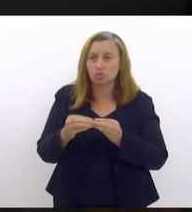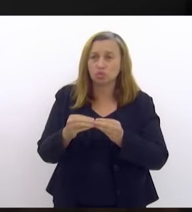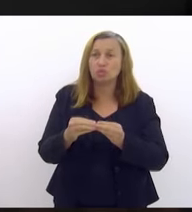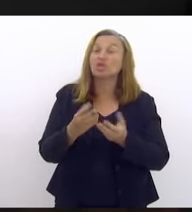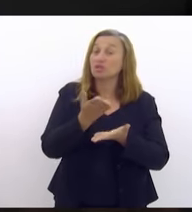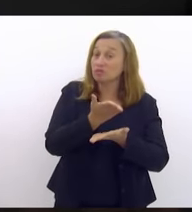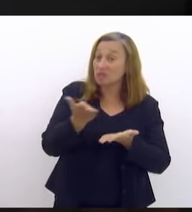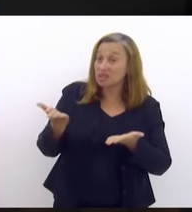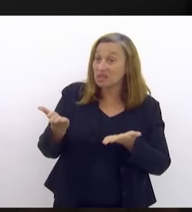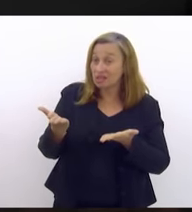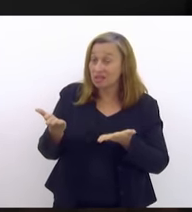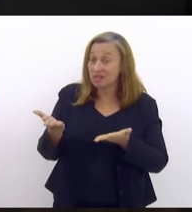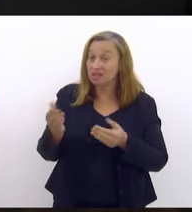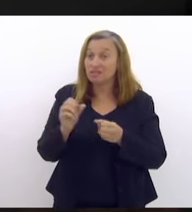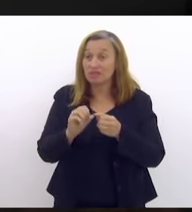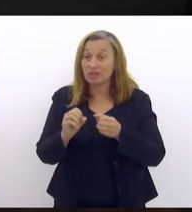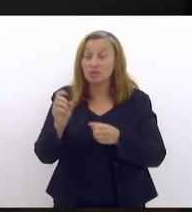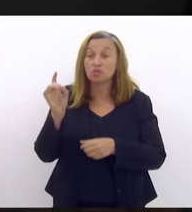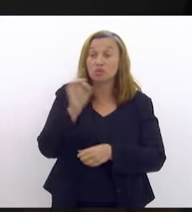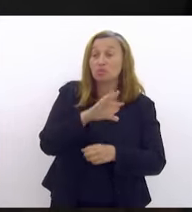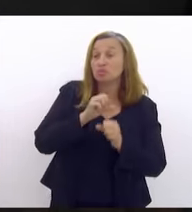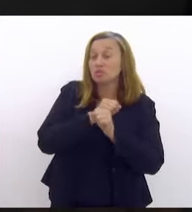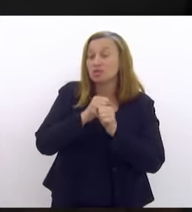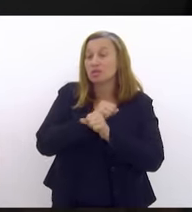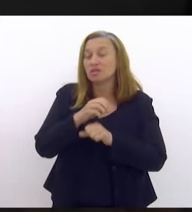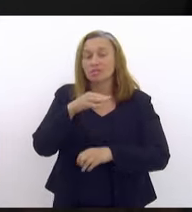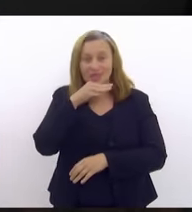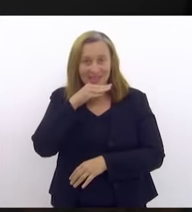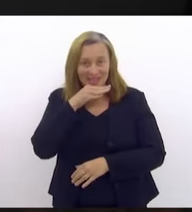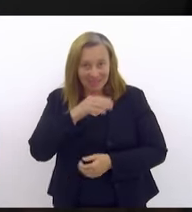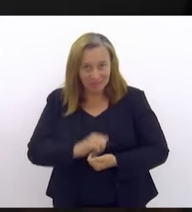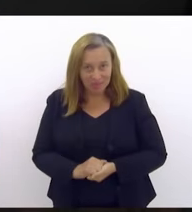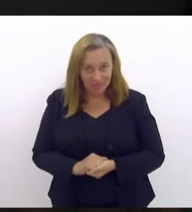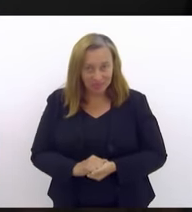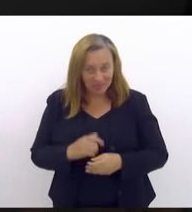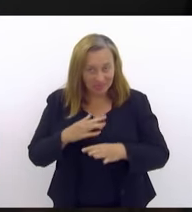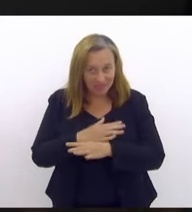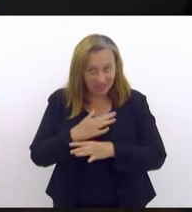vocês têm feito nos últimos anos por nossa Mangaratiba.